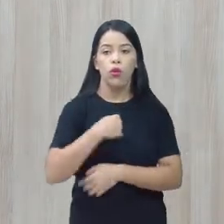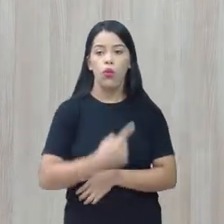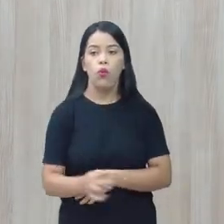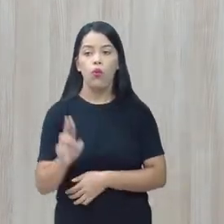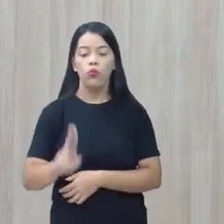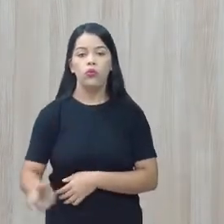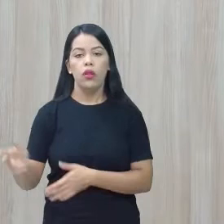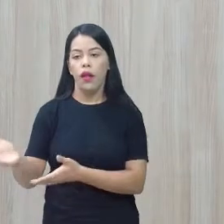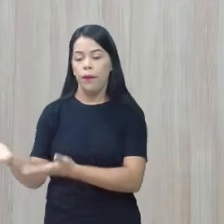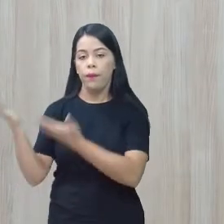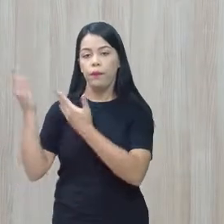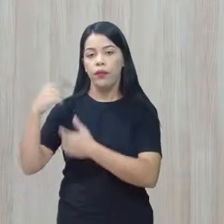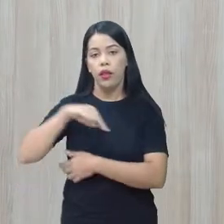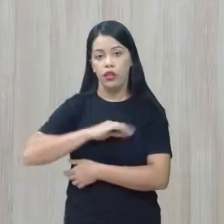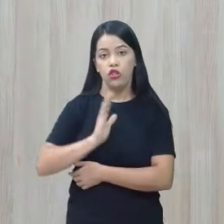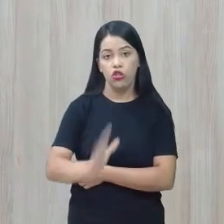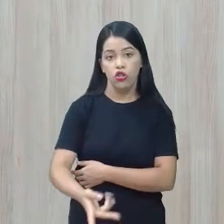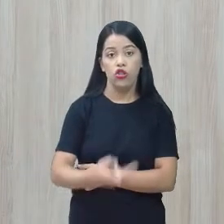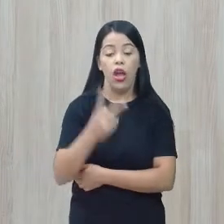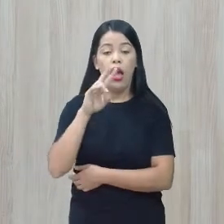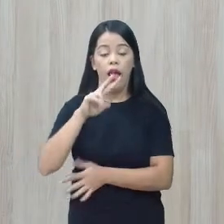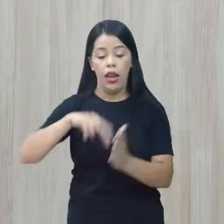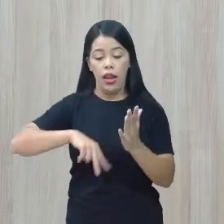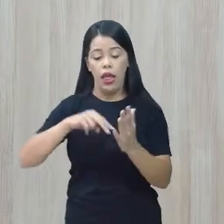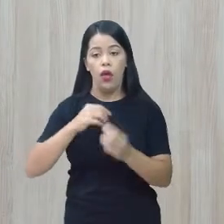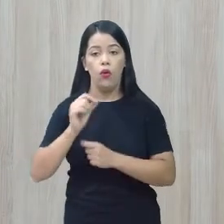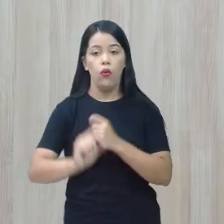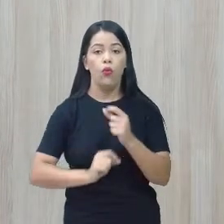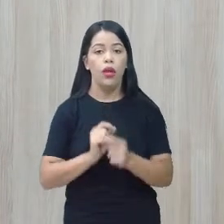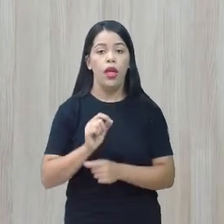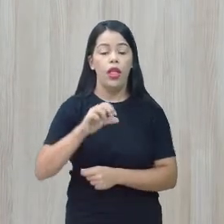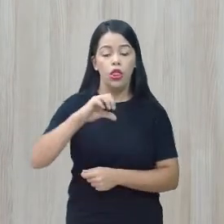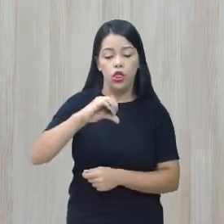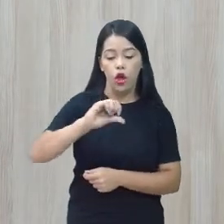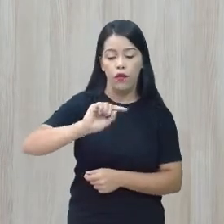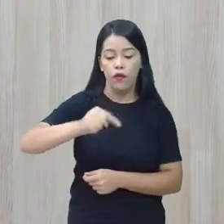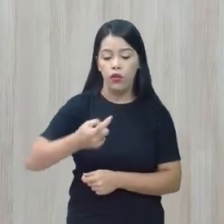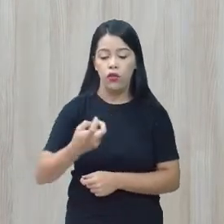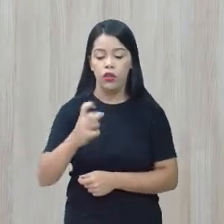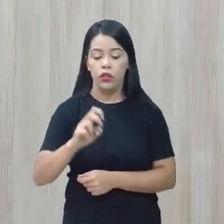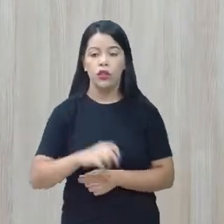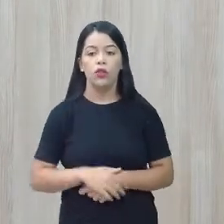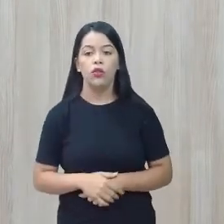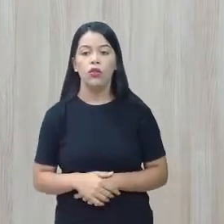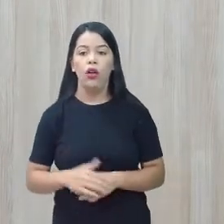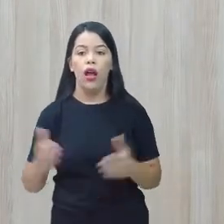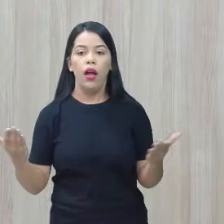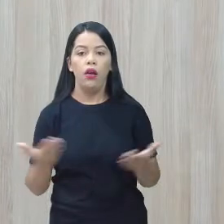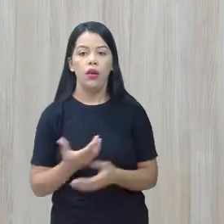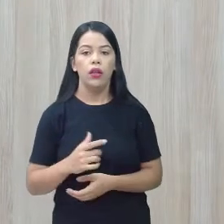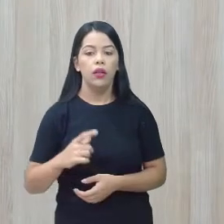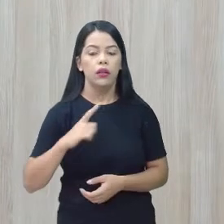gente já leu com um arredondamento, ó, eu tenho 9,5. Aqui, nesse arredondamento, eu tenho